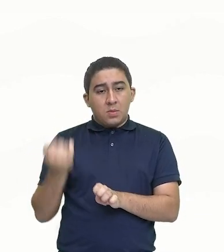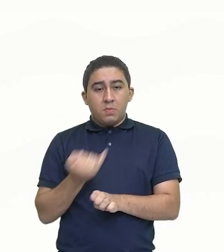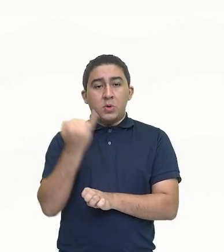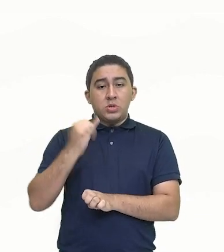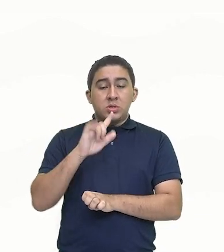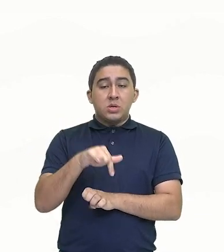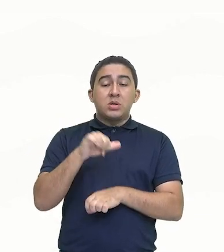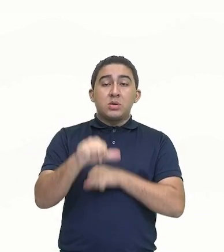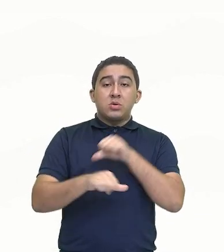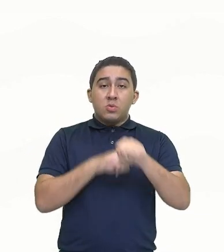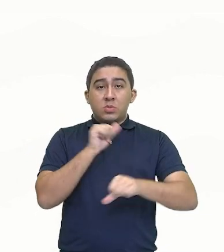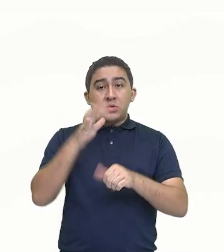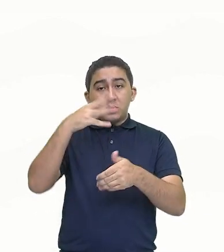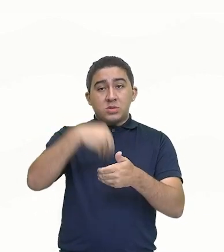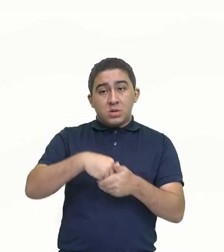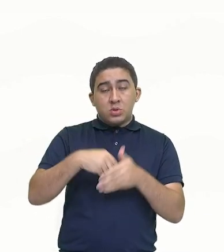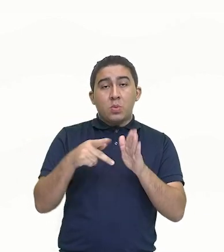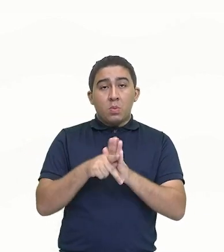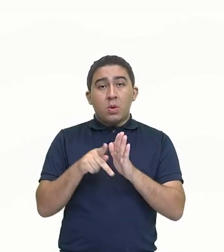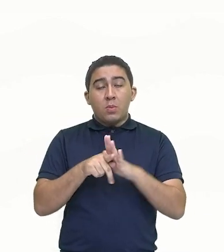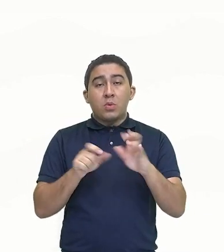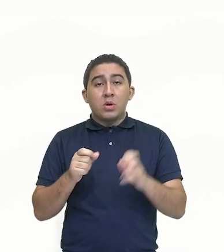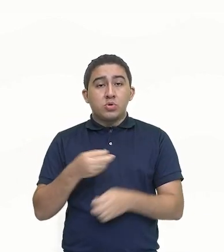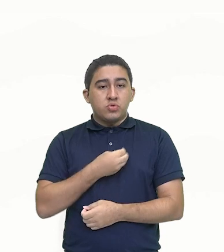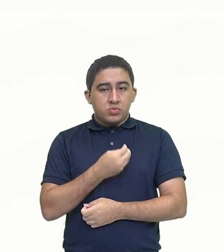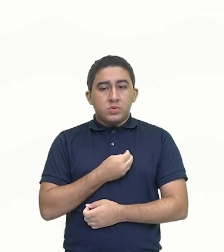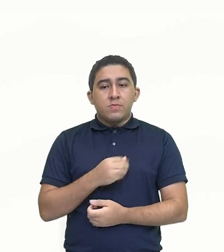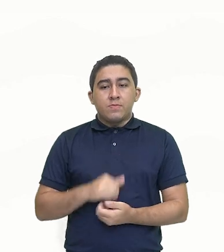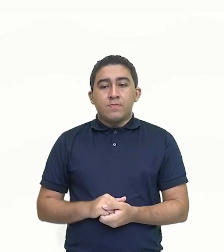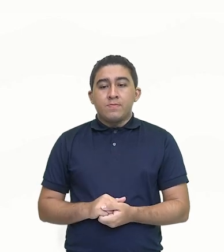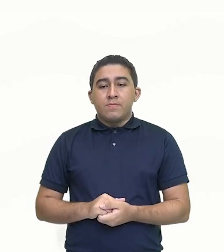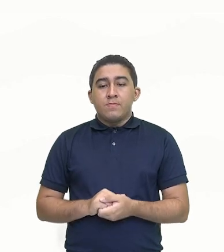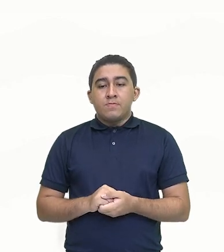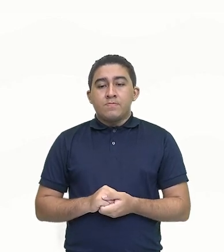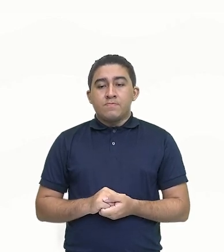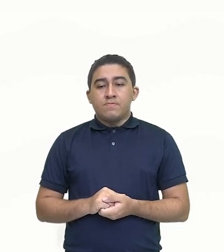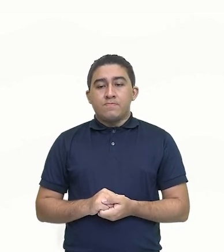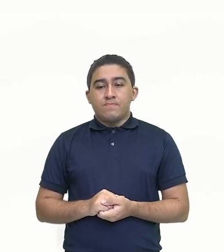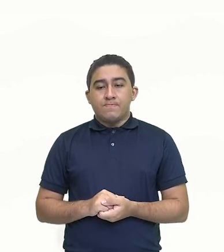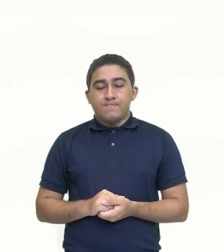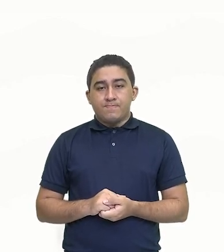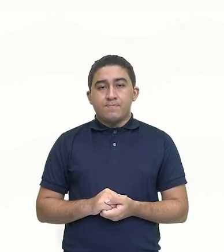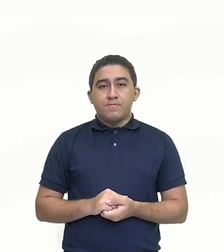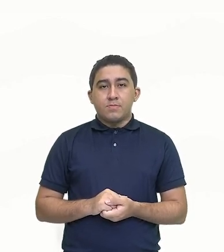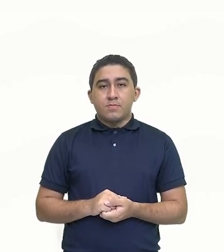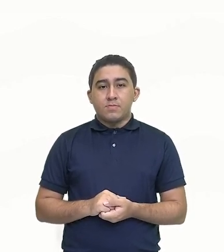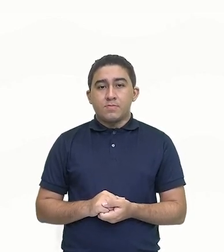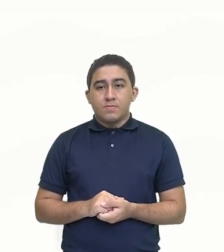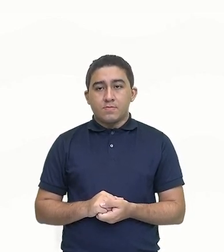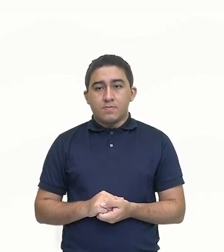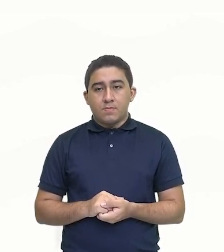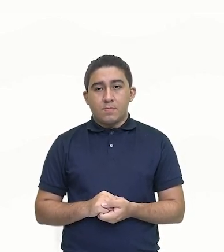da fotossíntese dentro da cadeia dos seres vivos, né? Vamos ter aí esse entendimento.